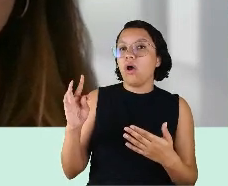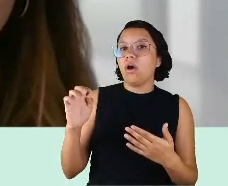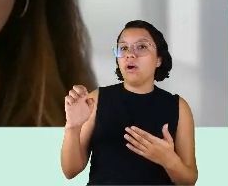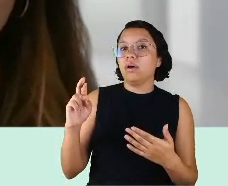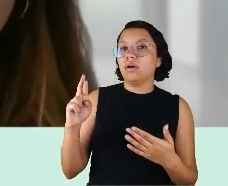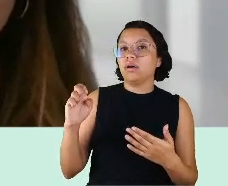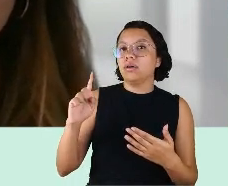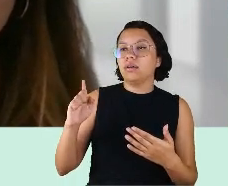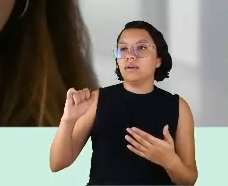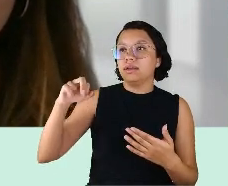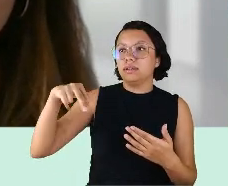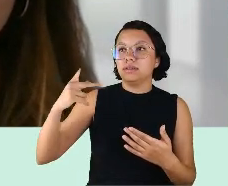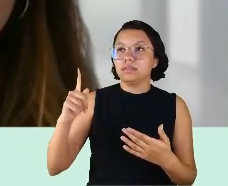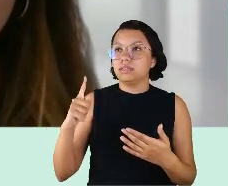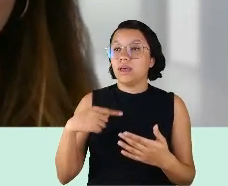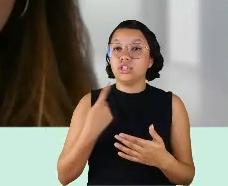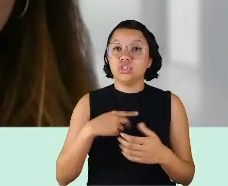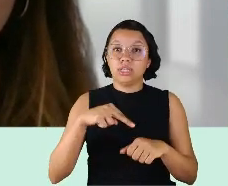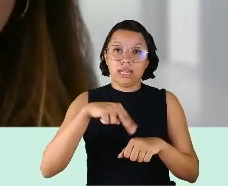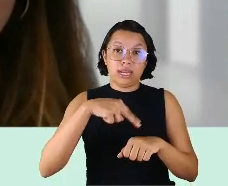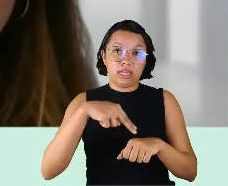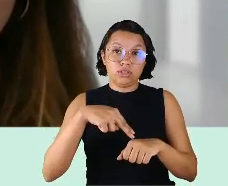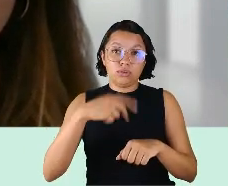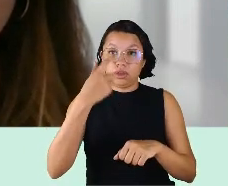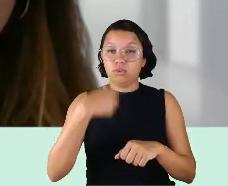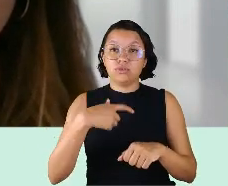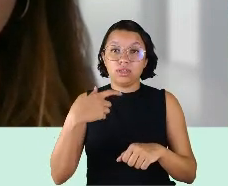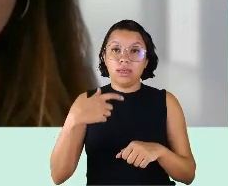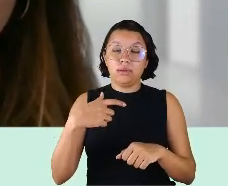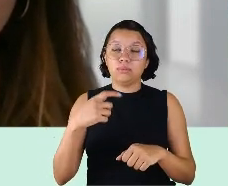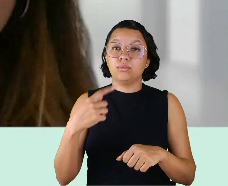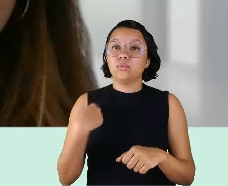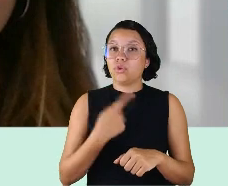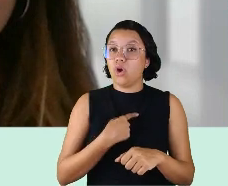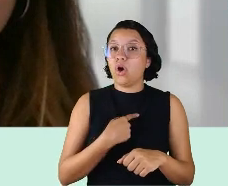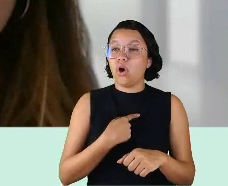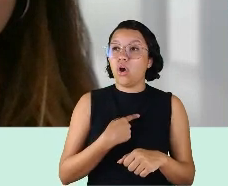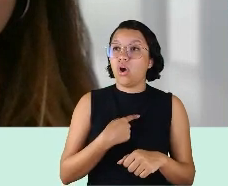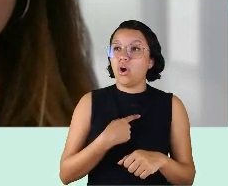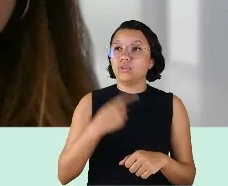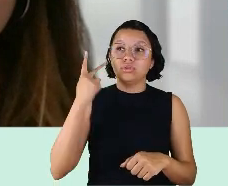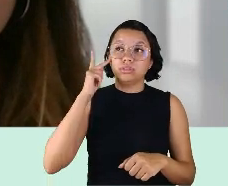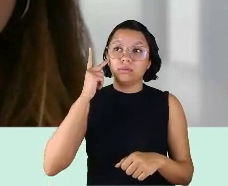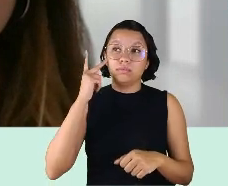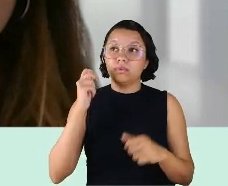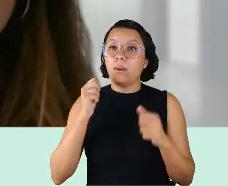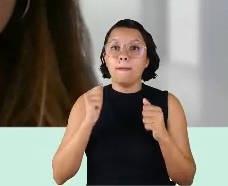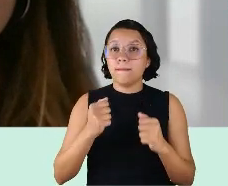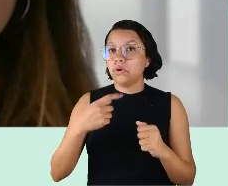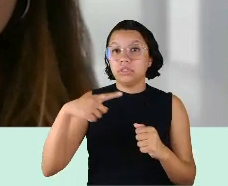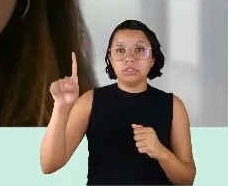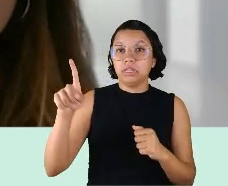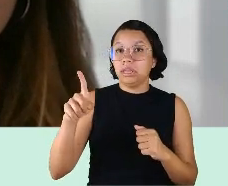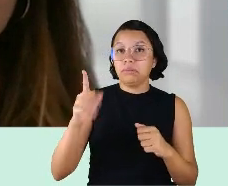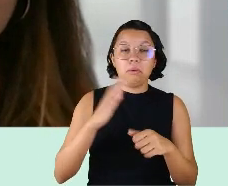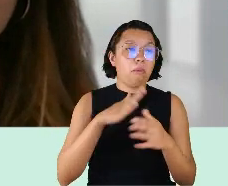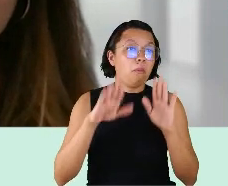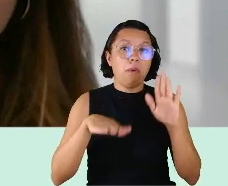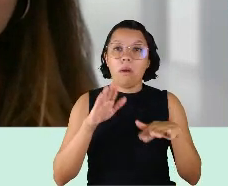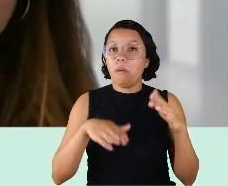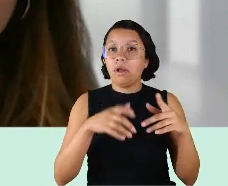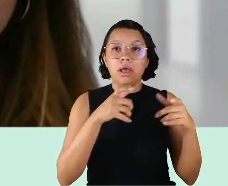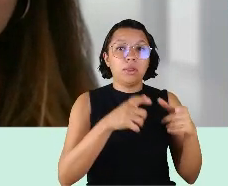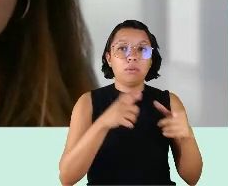concurso era nacional, nós éramos de São Paulo. Nós poderíamos ter ido parar em qualquer lugar